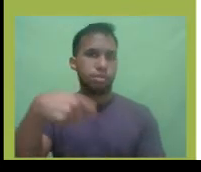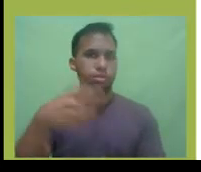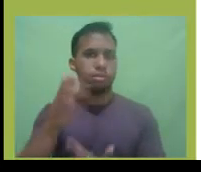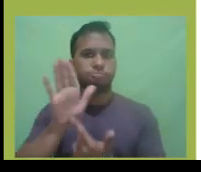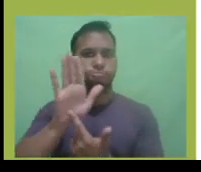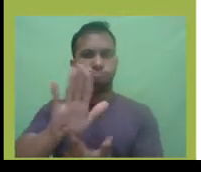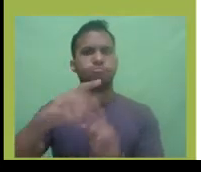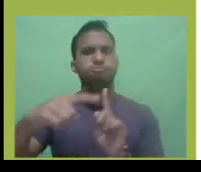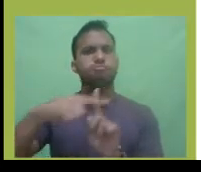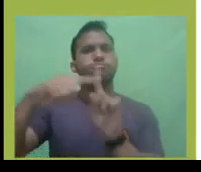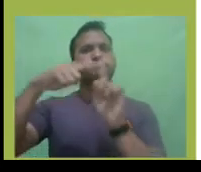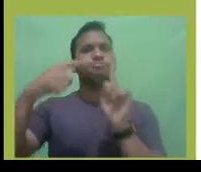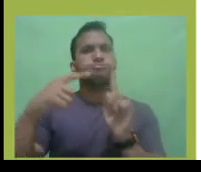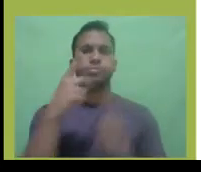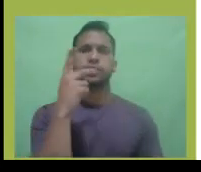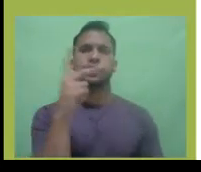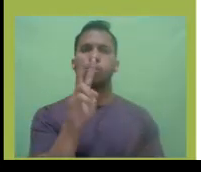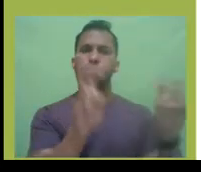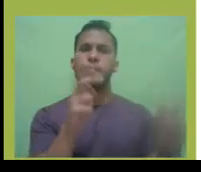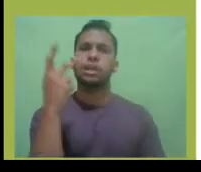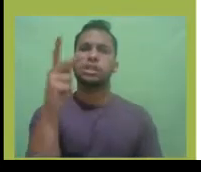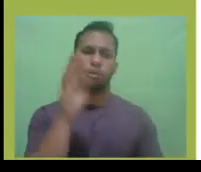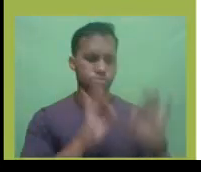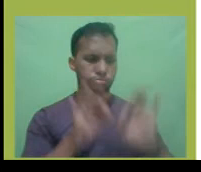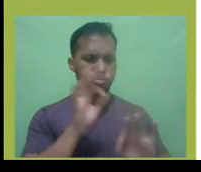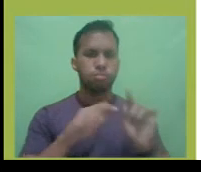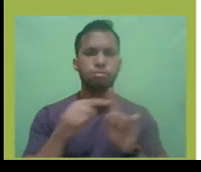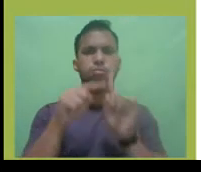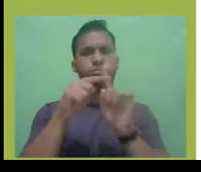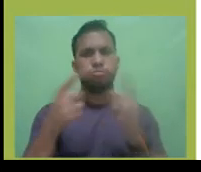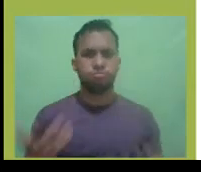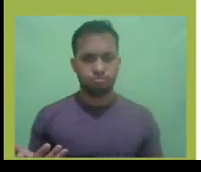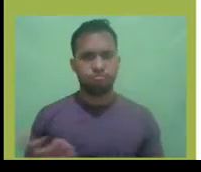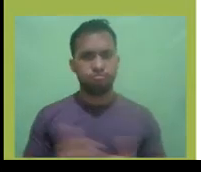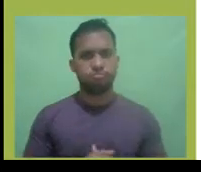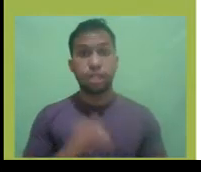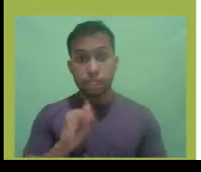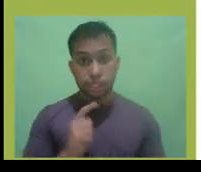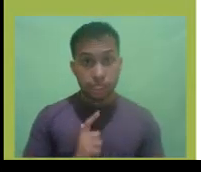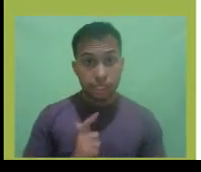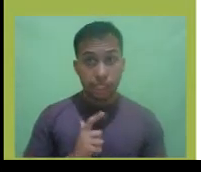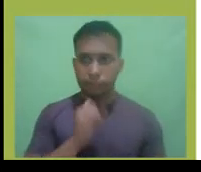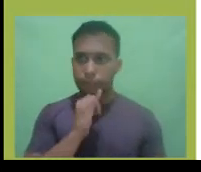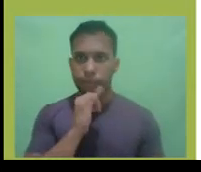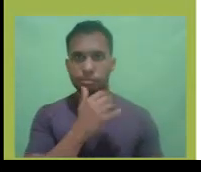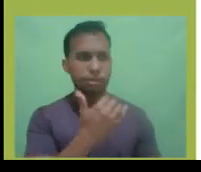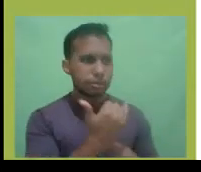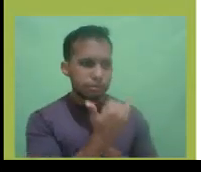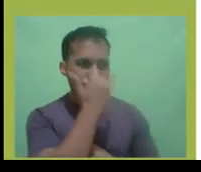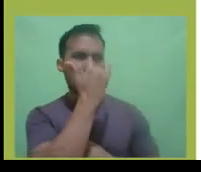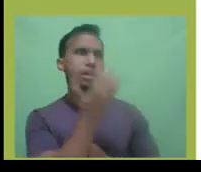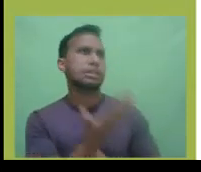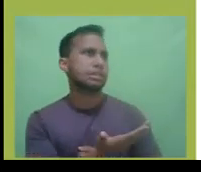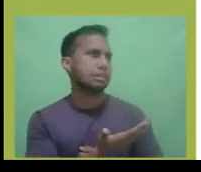do seu trabalho. Quais foram? E se houve algum percalço, algum problema no meio do caminho, se isso interferir, de fato,